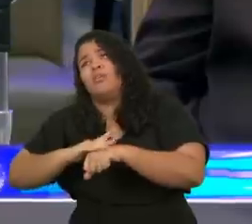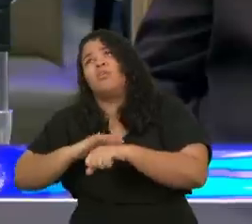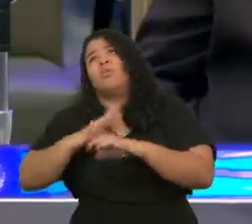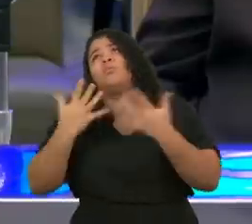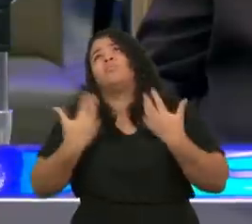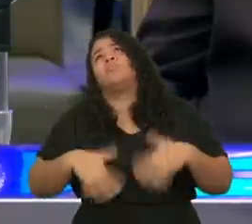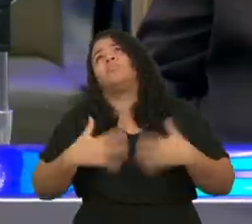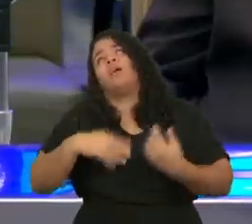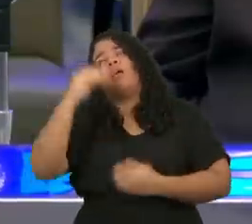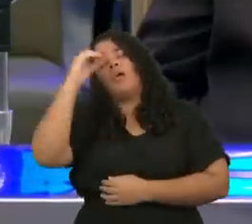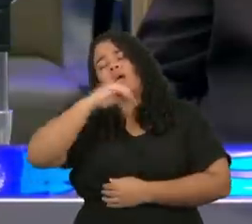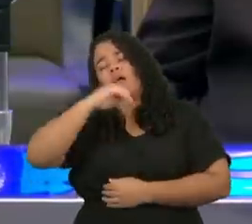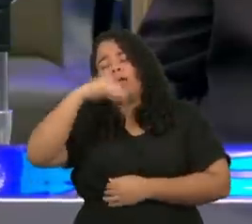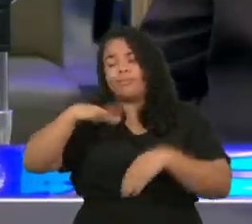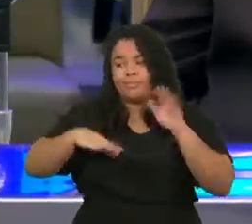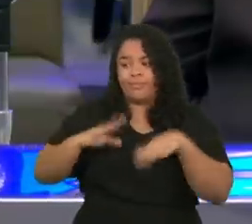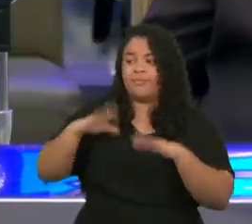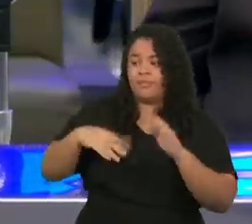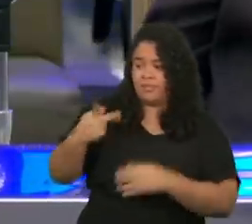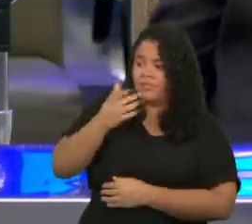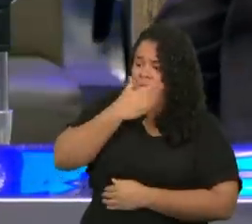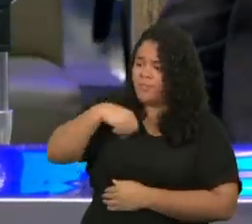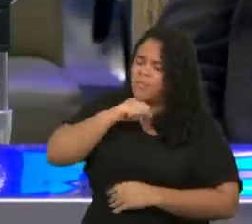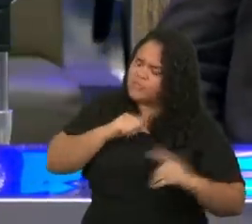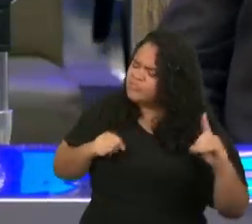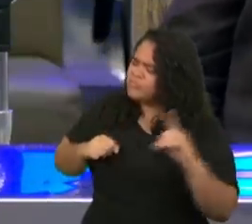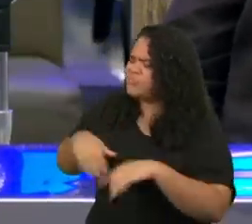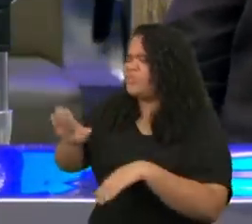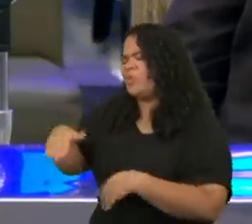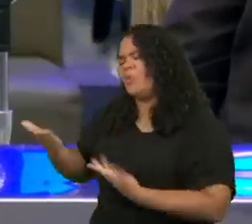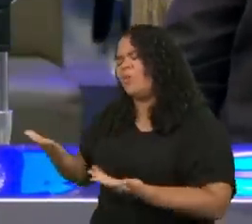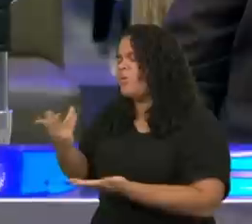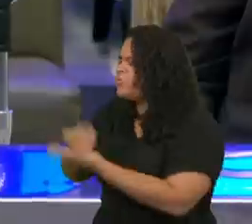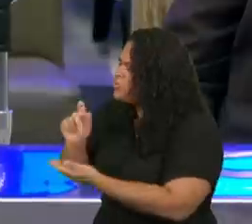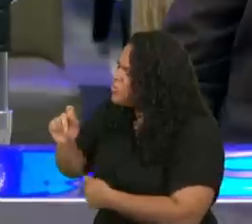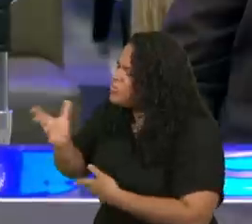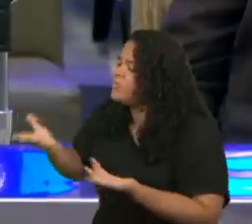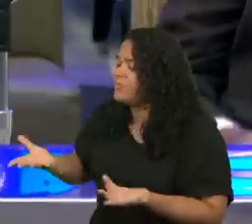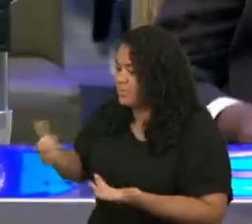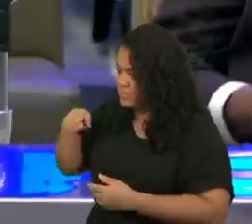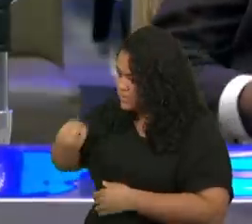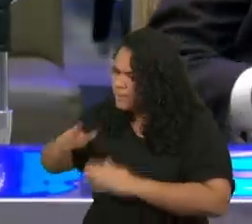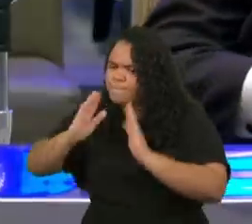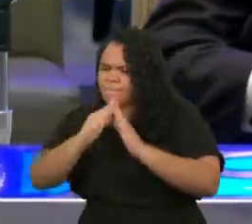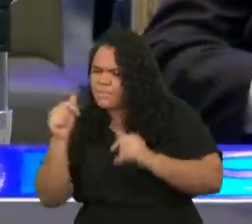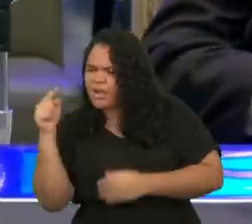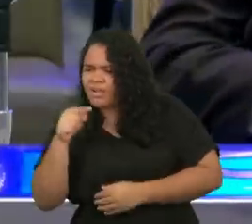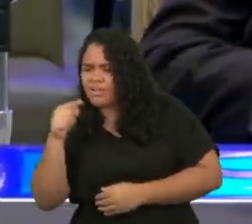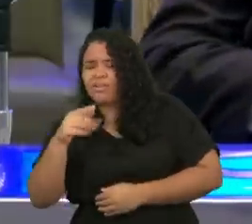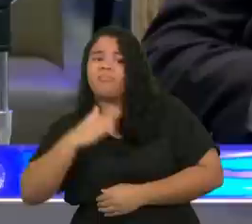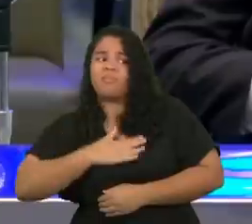teu pai teve é visitar dize-lhe peço-te que a minha irmã Tamar venha